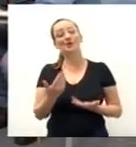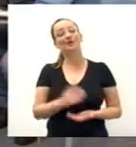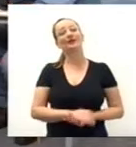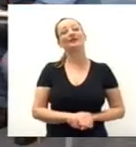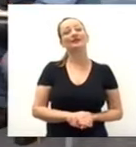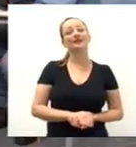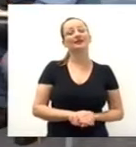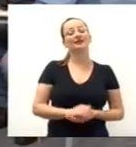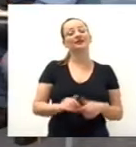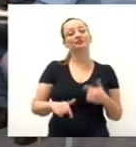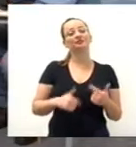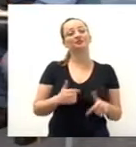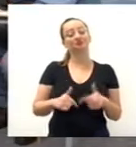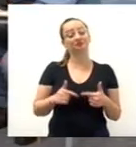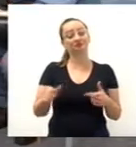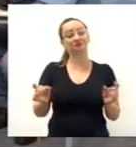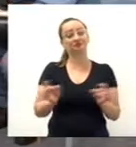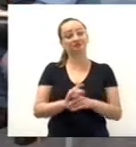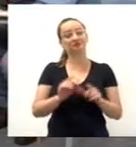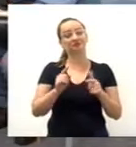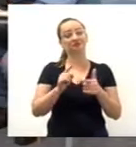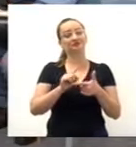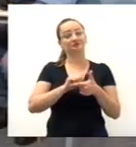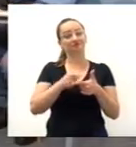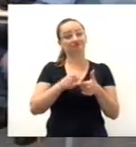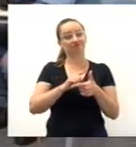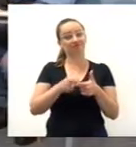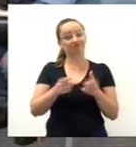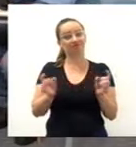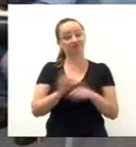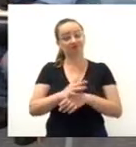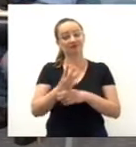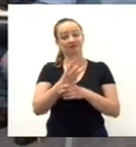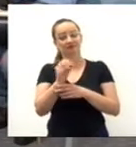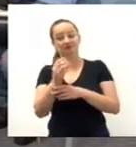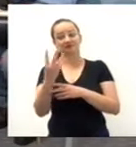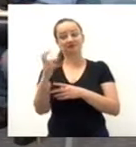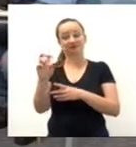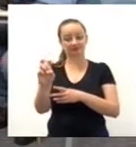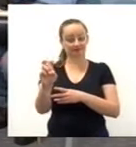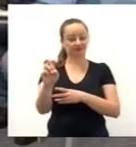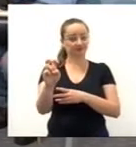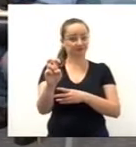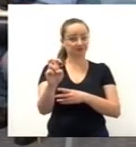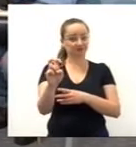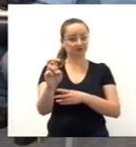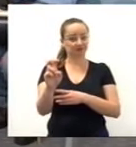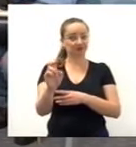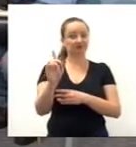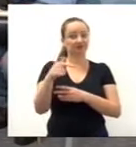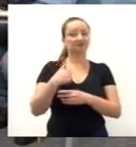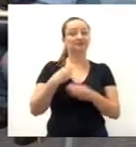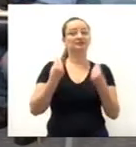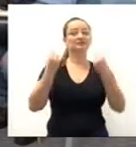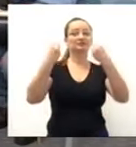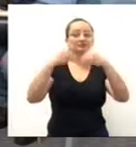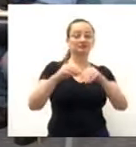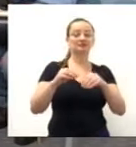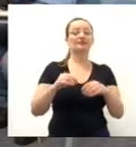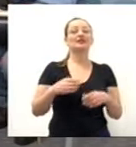né? Trabalhamos o ângulo, né? 30, 45, que nós chamamos de